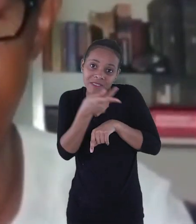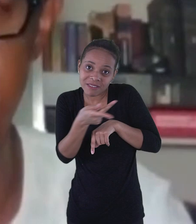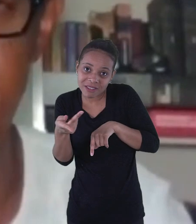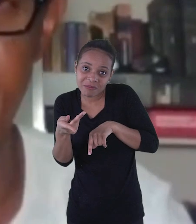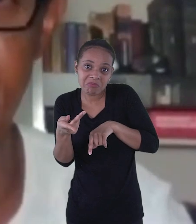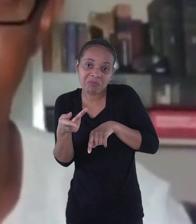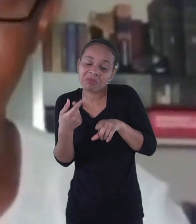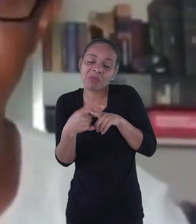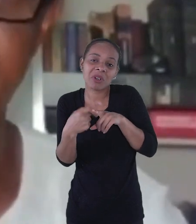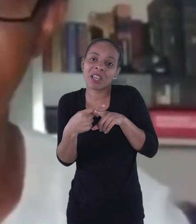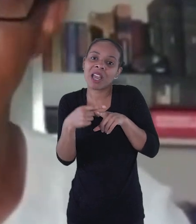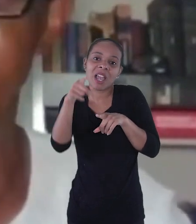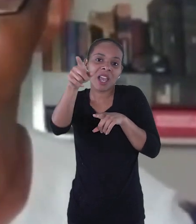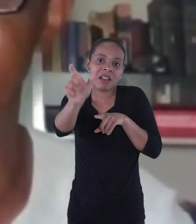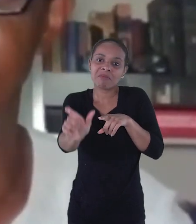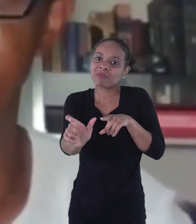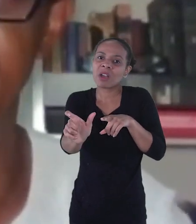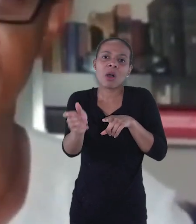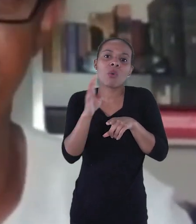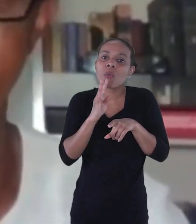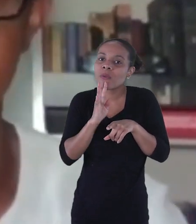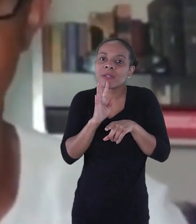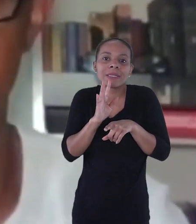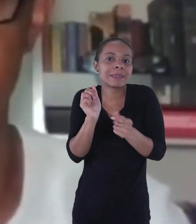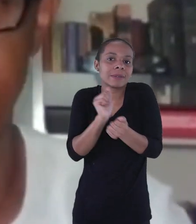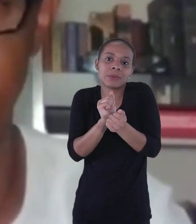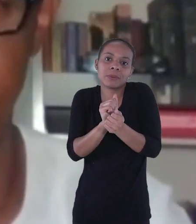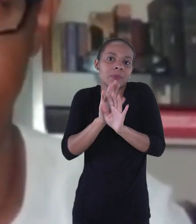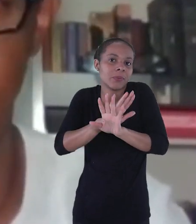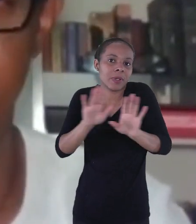sala de visita. E, ao mesmo tempo, essas pessoas que a